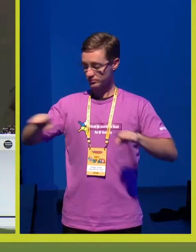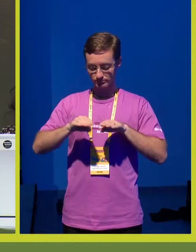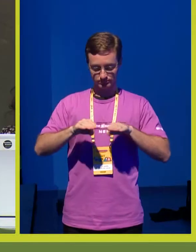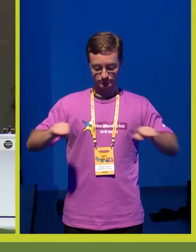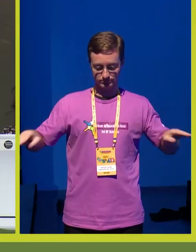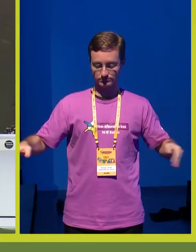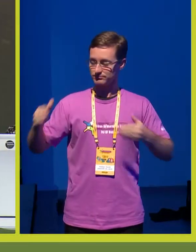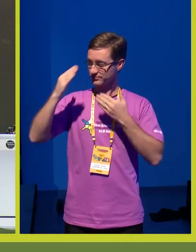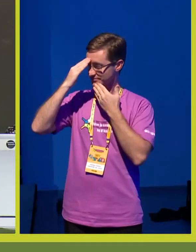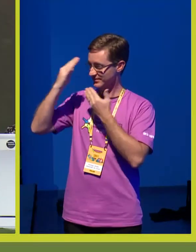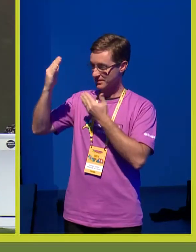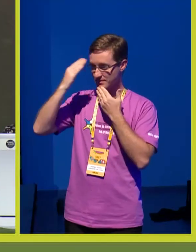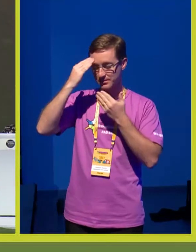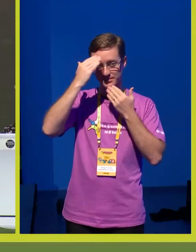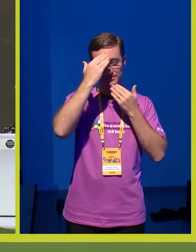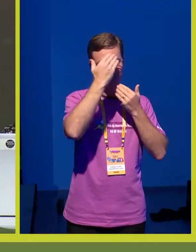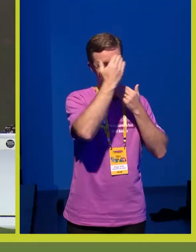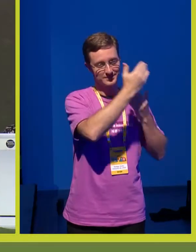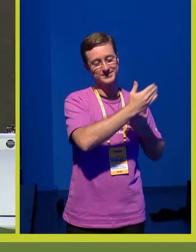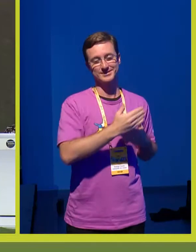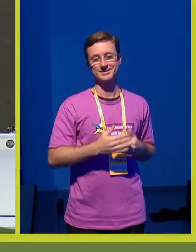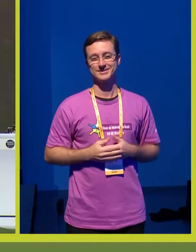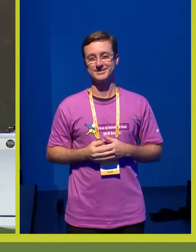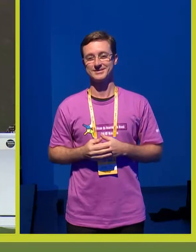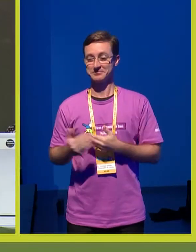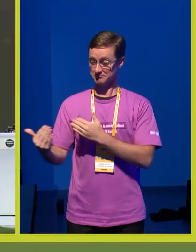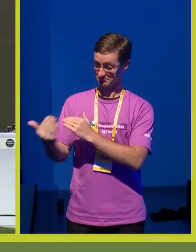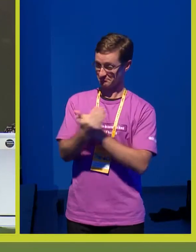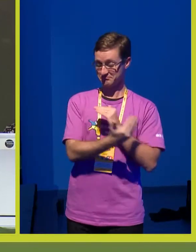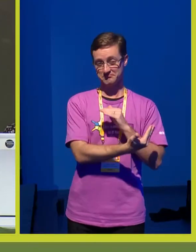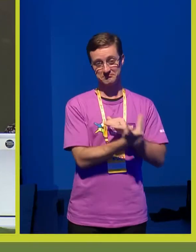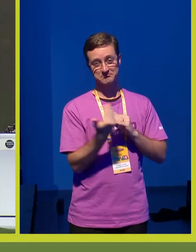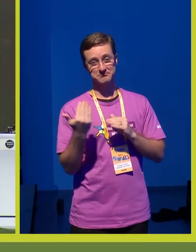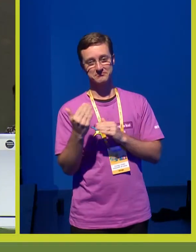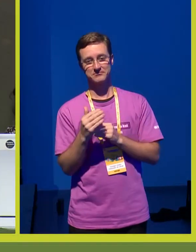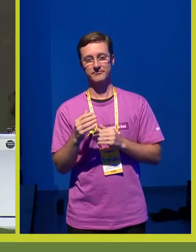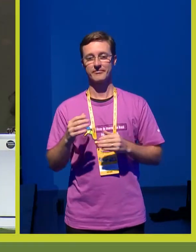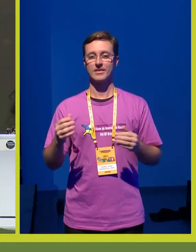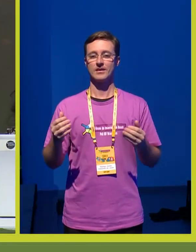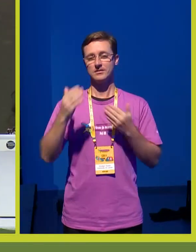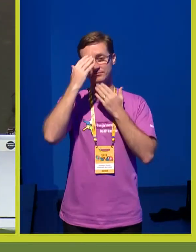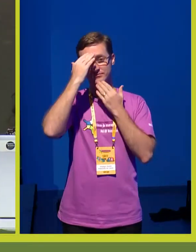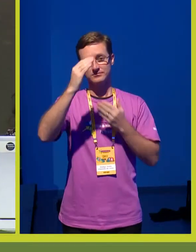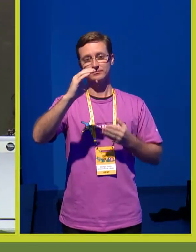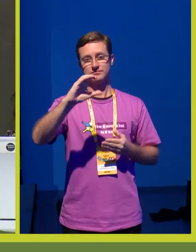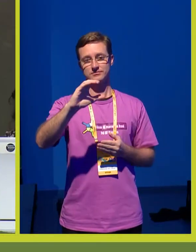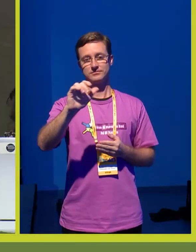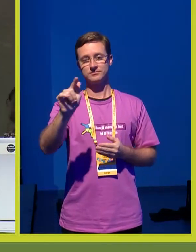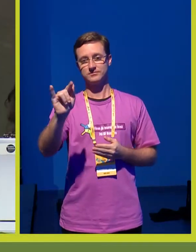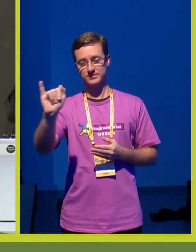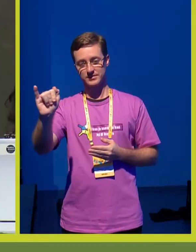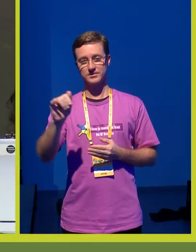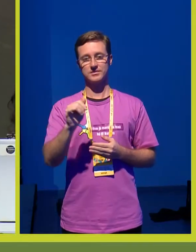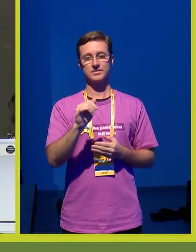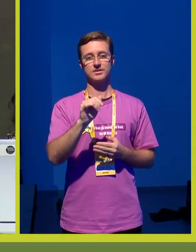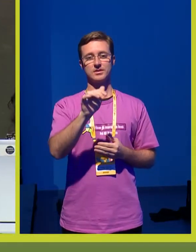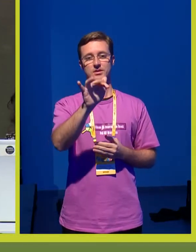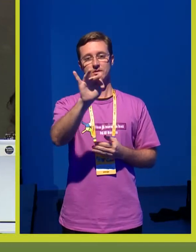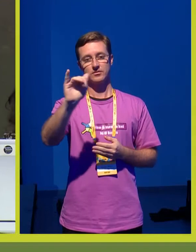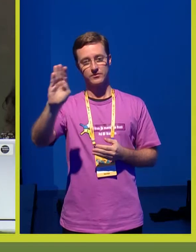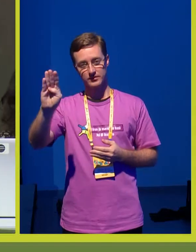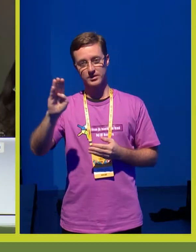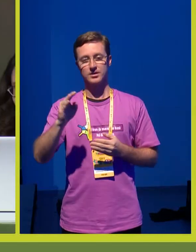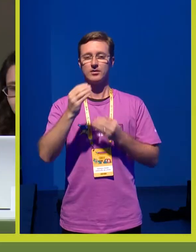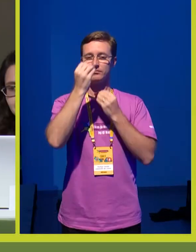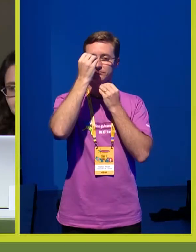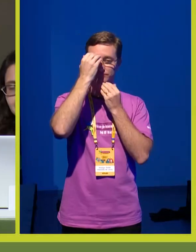excelente contribuições agradecer ao CGI ao FIB e desejar boa